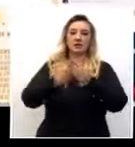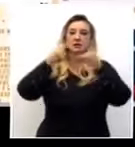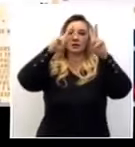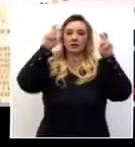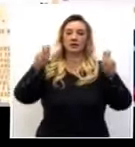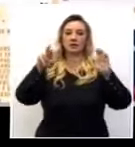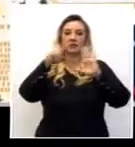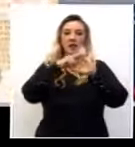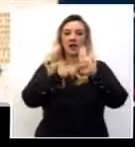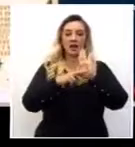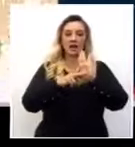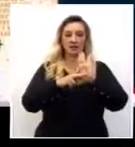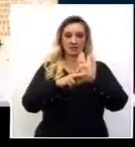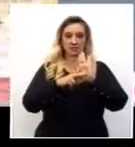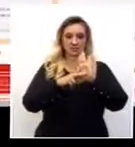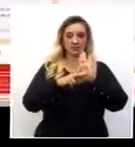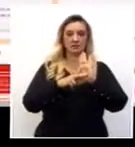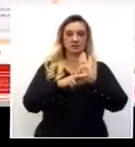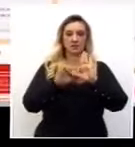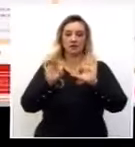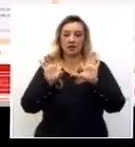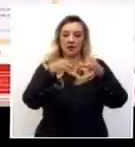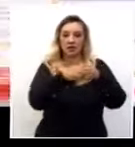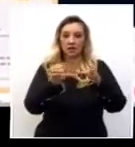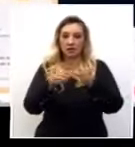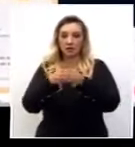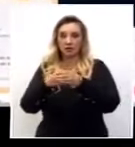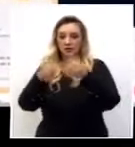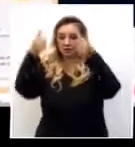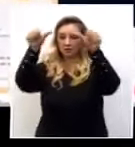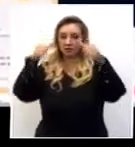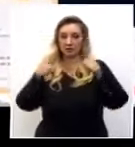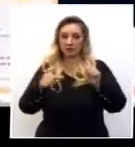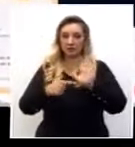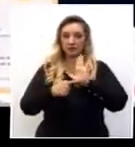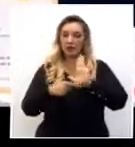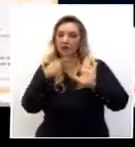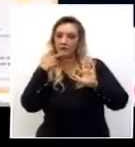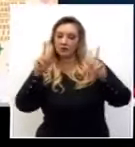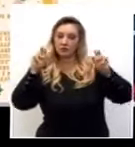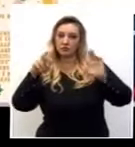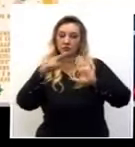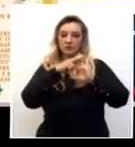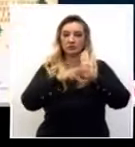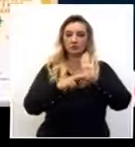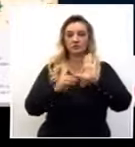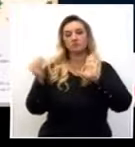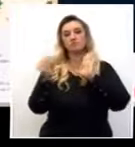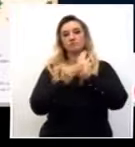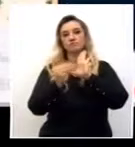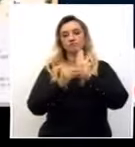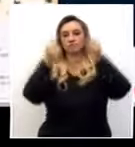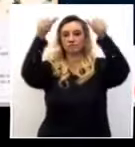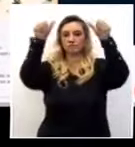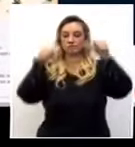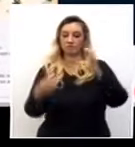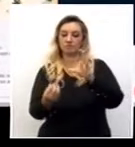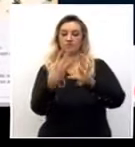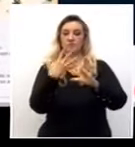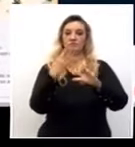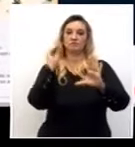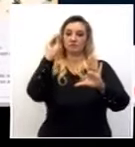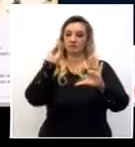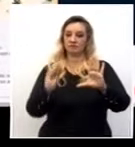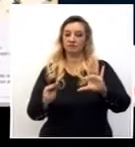regras de netiqueta. Cada grupo fez uma imagem abordando as regras e eles publicaram aqui no mural. E através